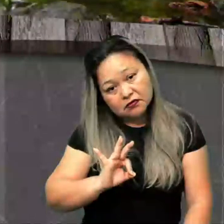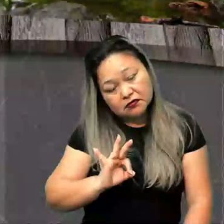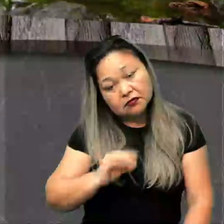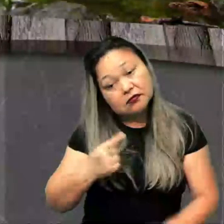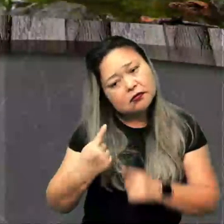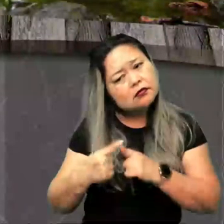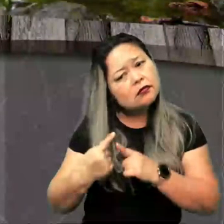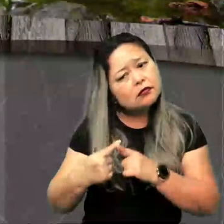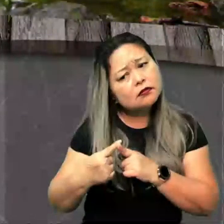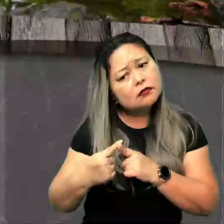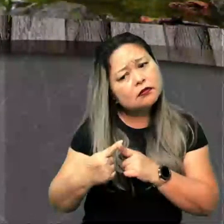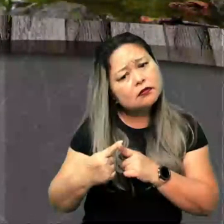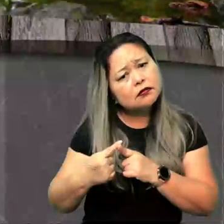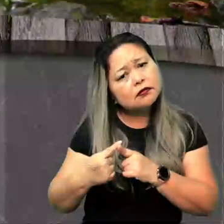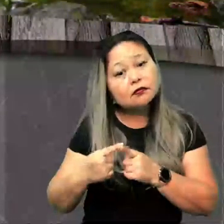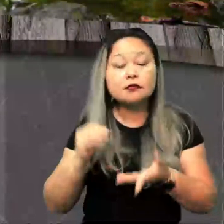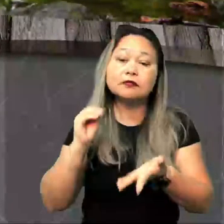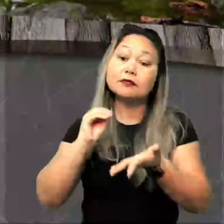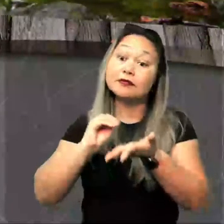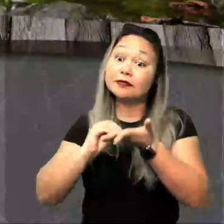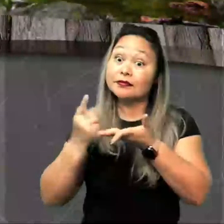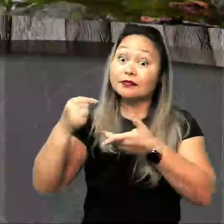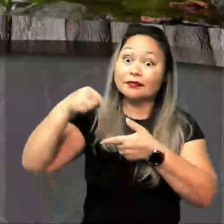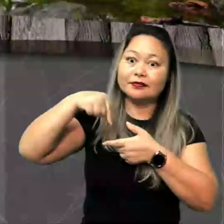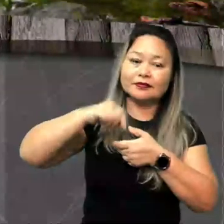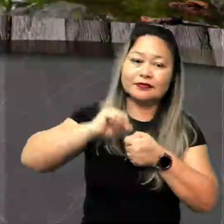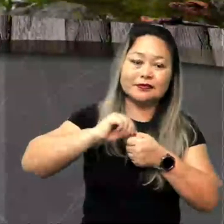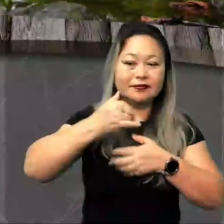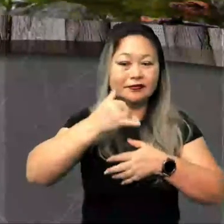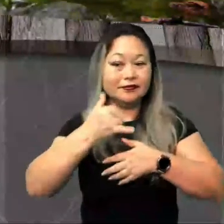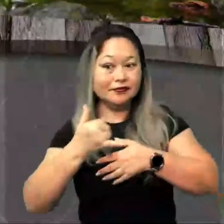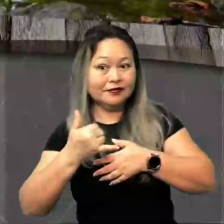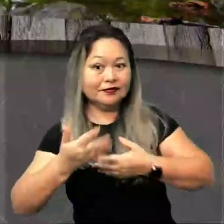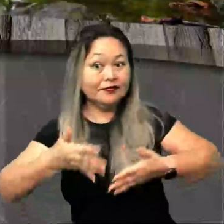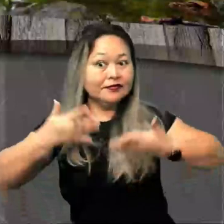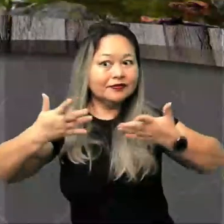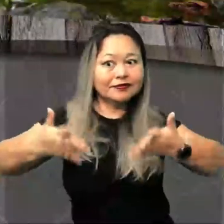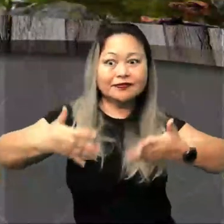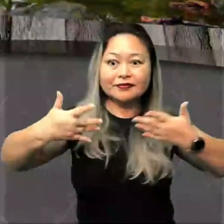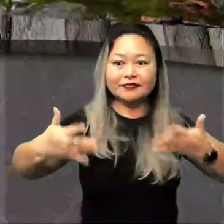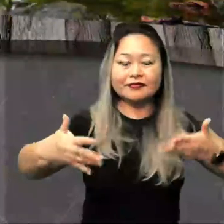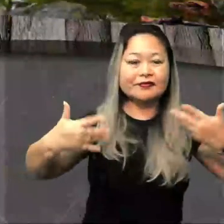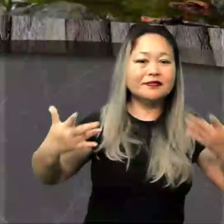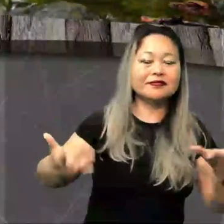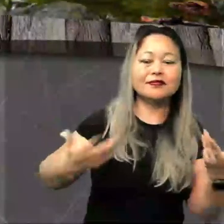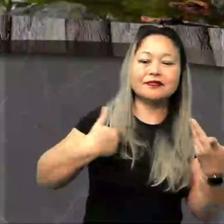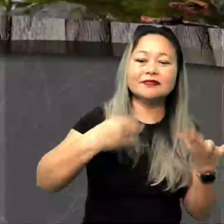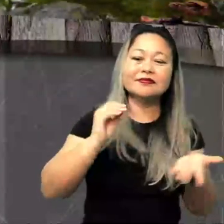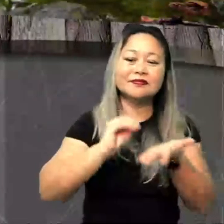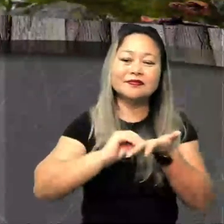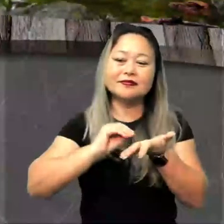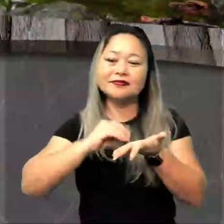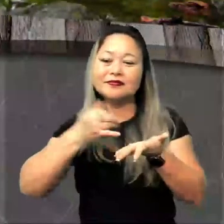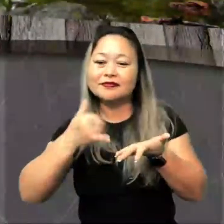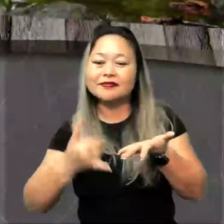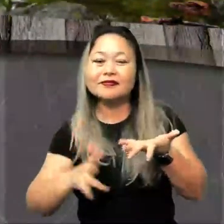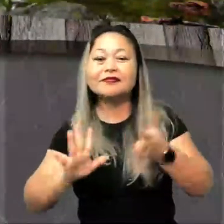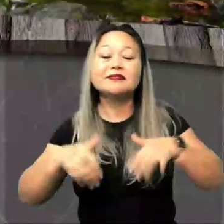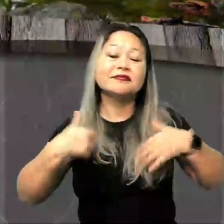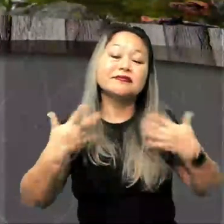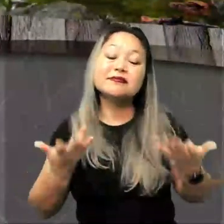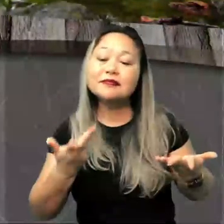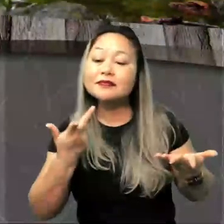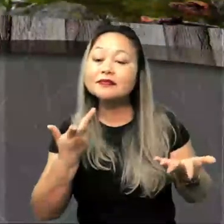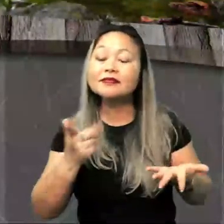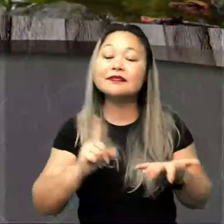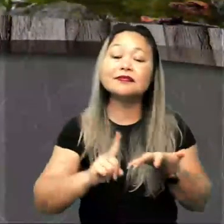Por que será? Faltou a fonte de energia! Faltou a fonte de energia. Qual é a